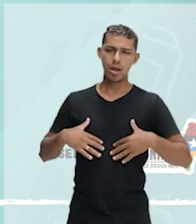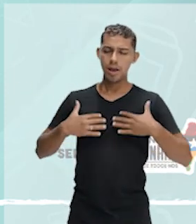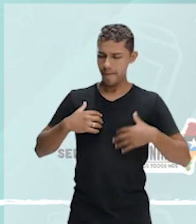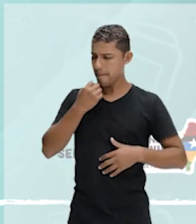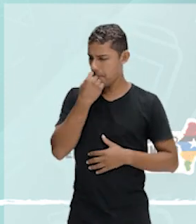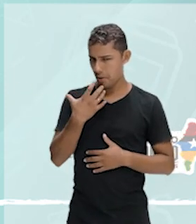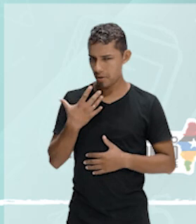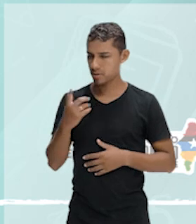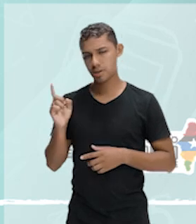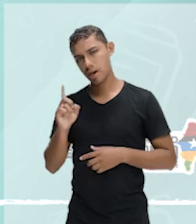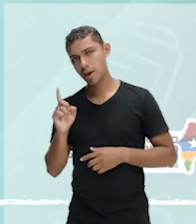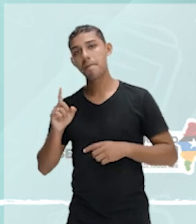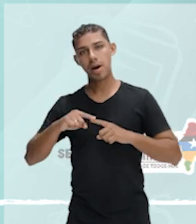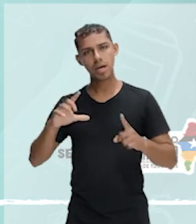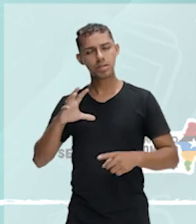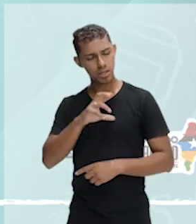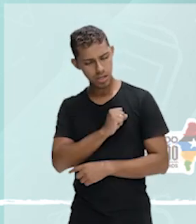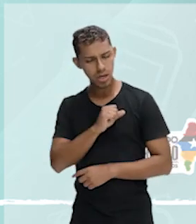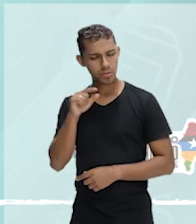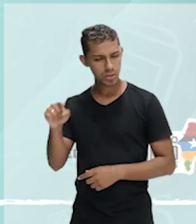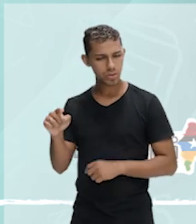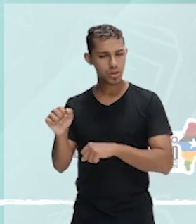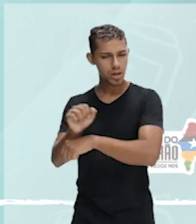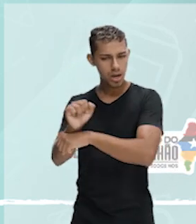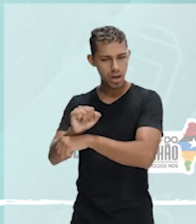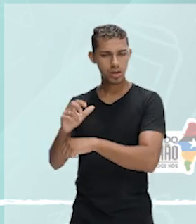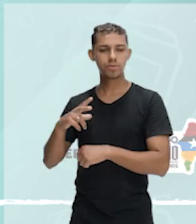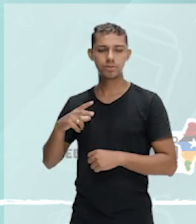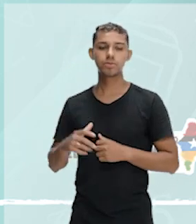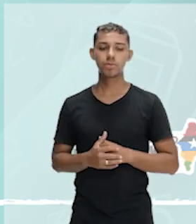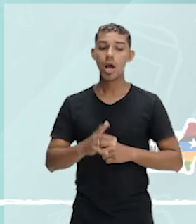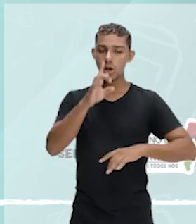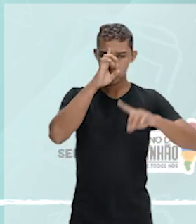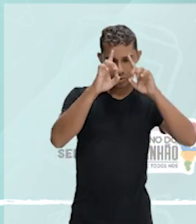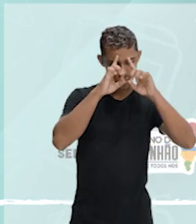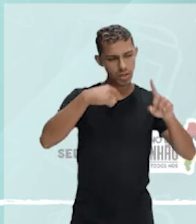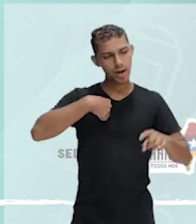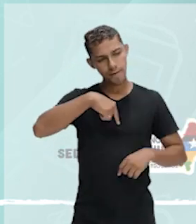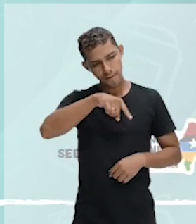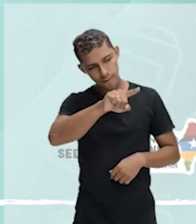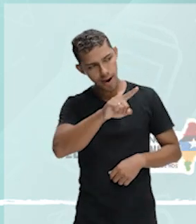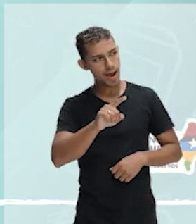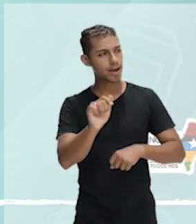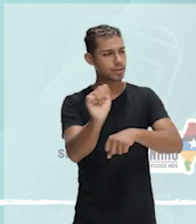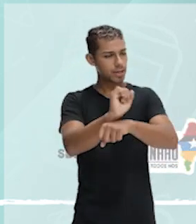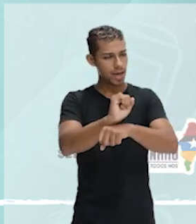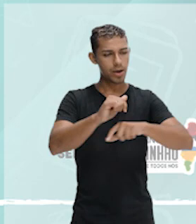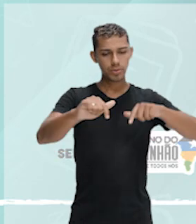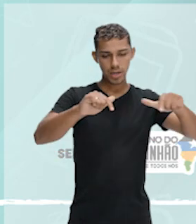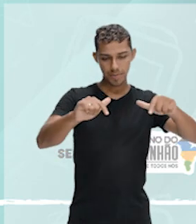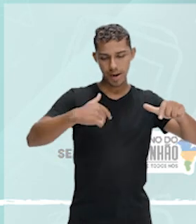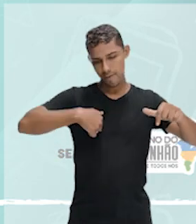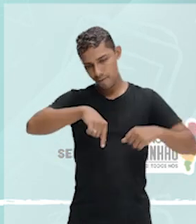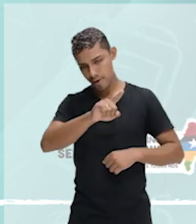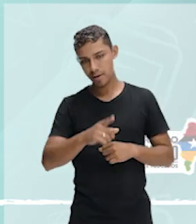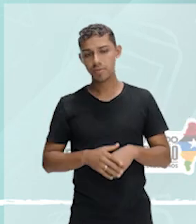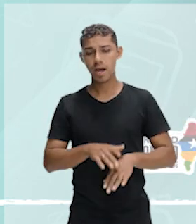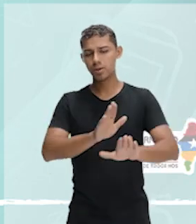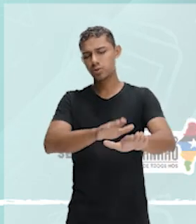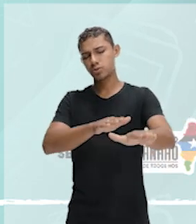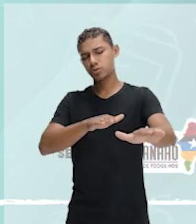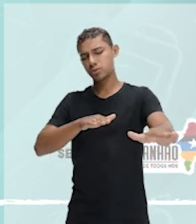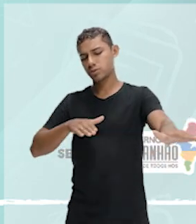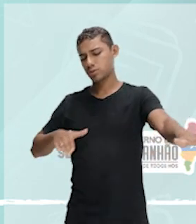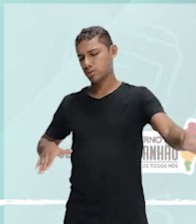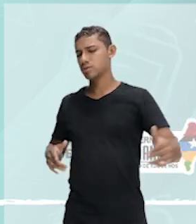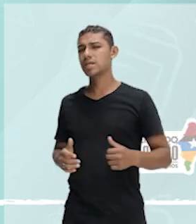os dias, Marcos vai a seu trabalho no carro, mas o trânsito na cidade de onde vive não é dos melhores, não fica diferente do nosso,